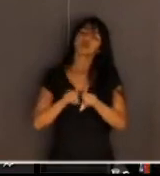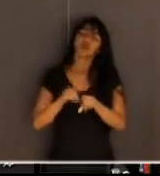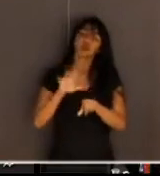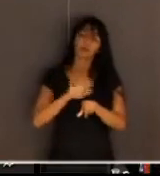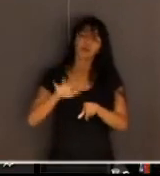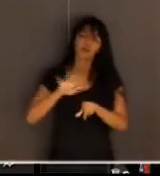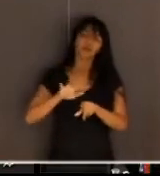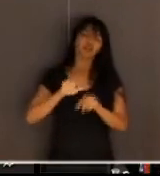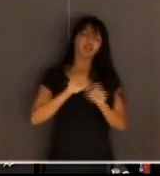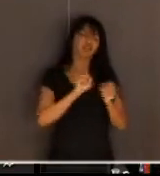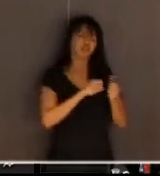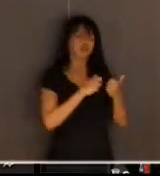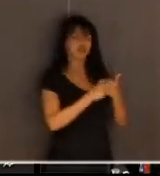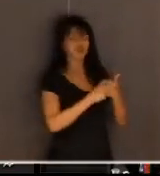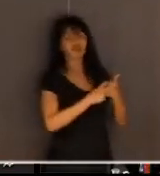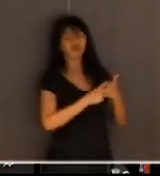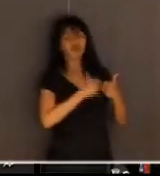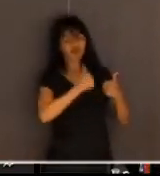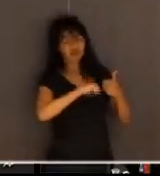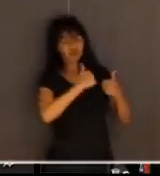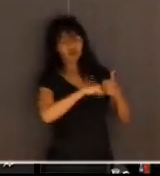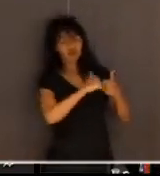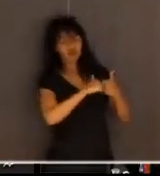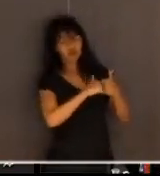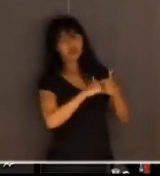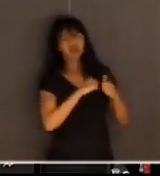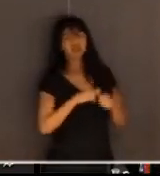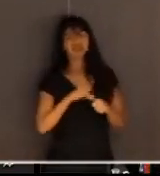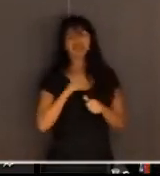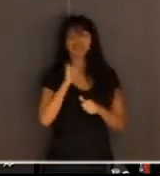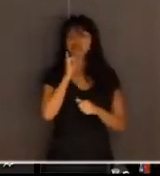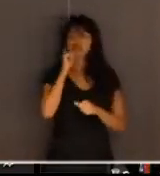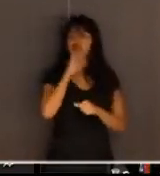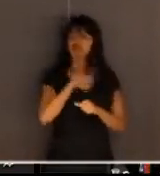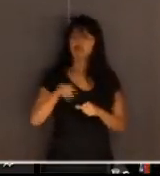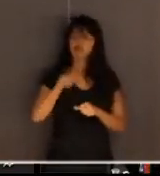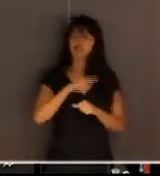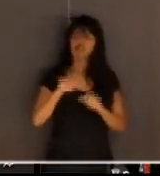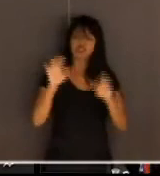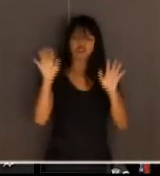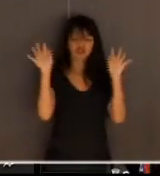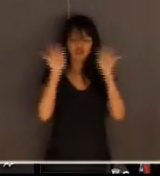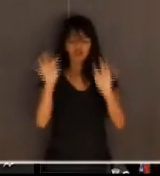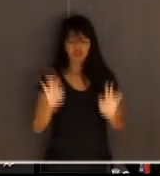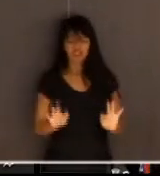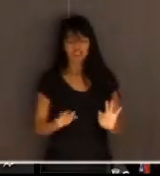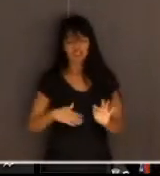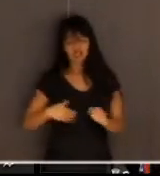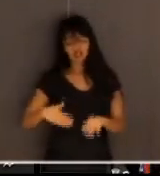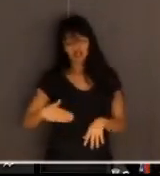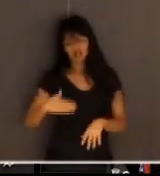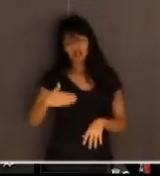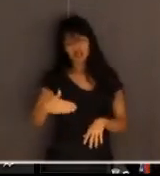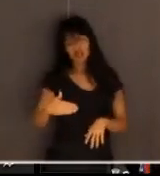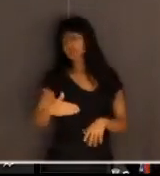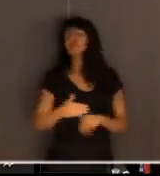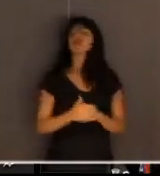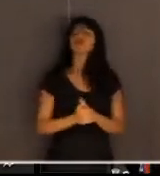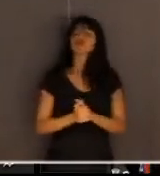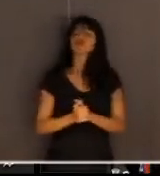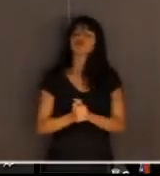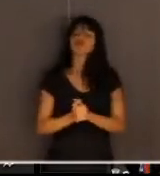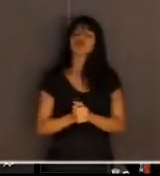Tribunal do Júri. Que sejam felizes no decorrer do evento, que estarei aqui